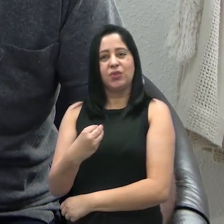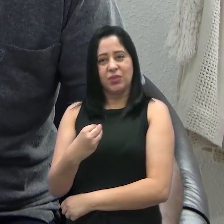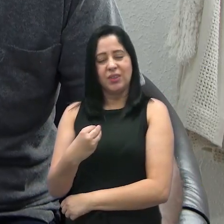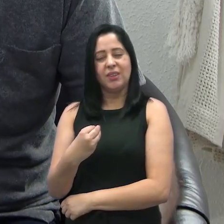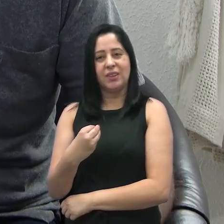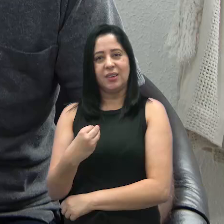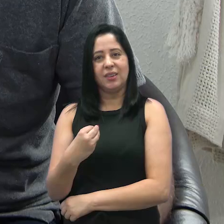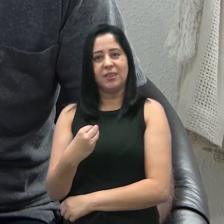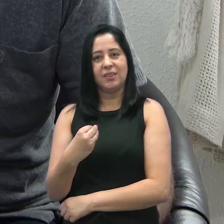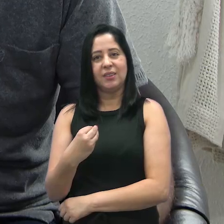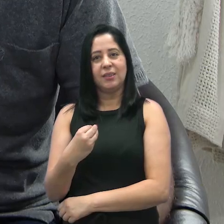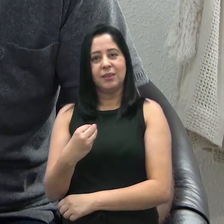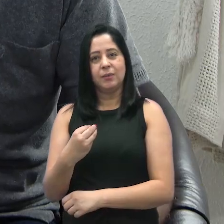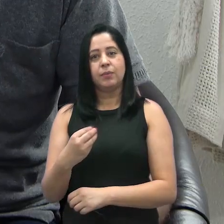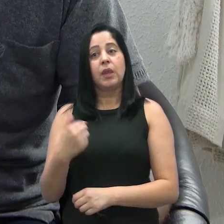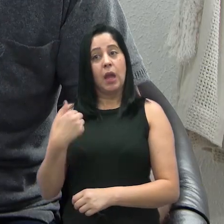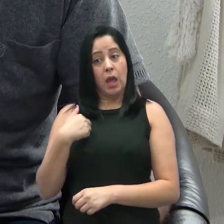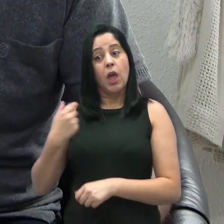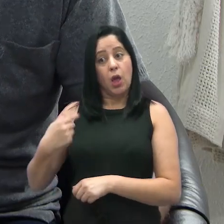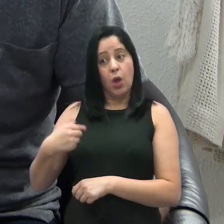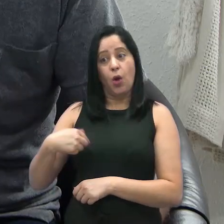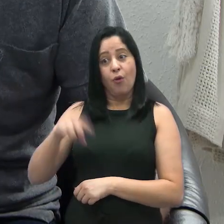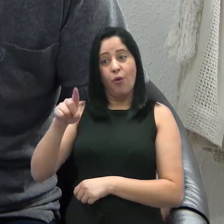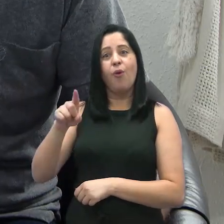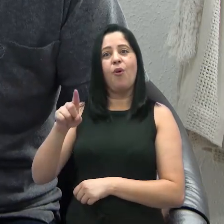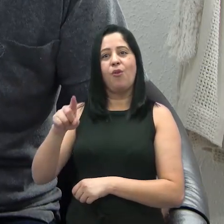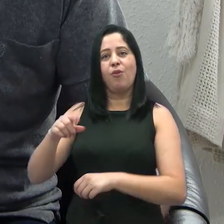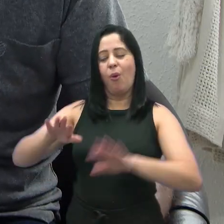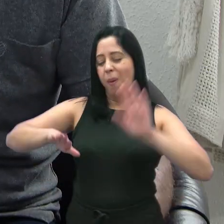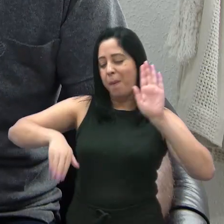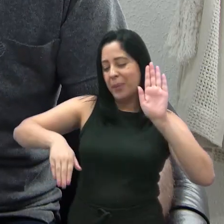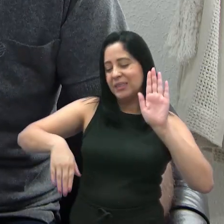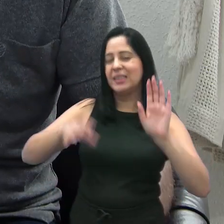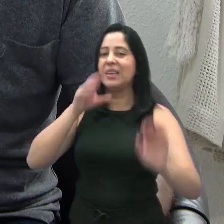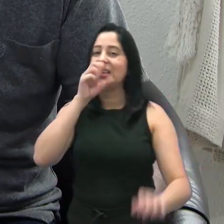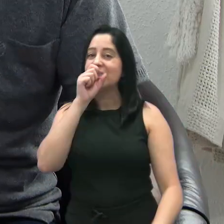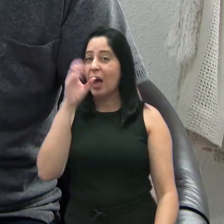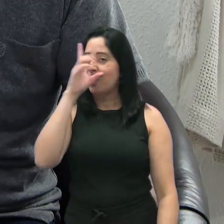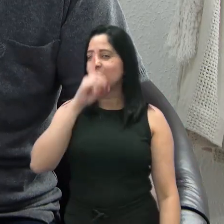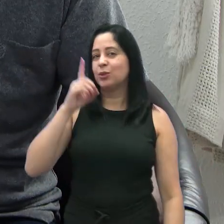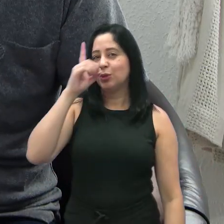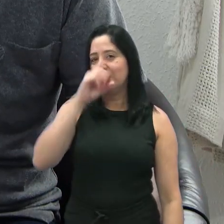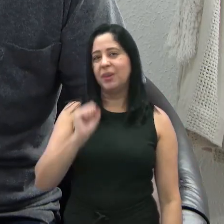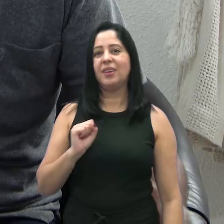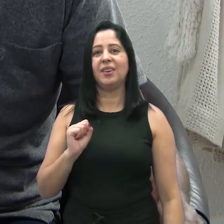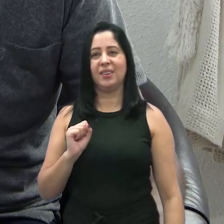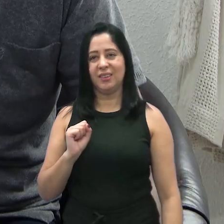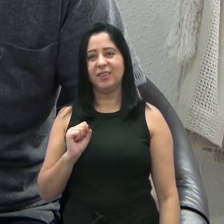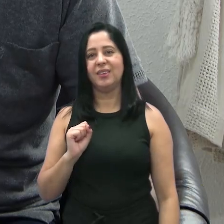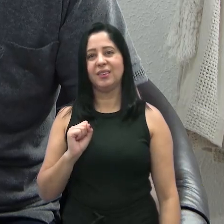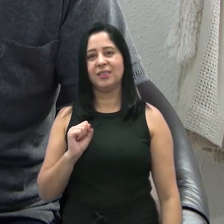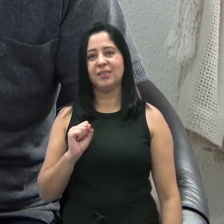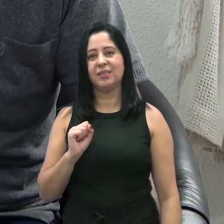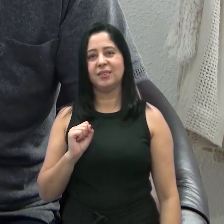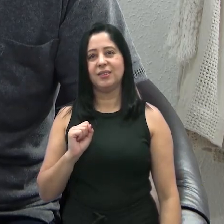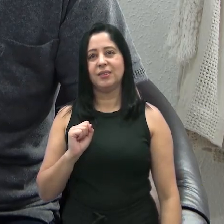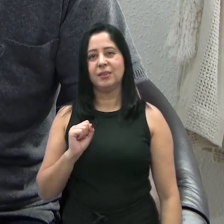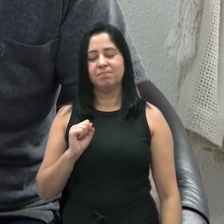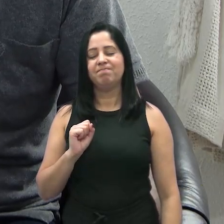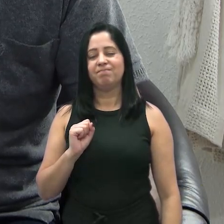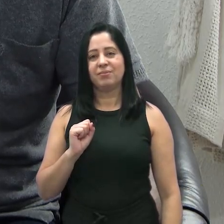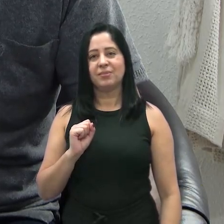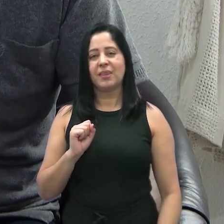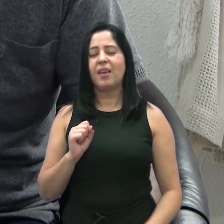convida eu para sair, meu filho, né? Vou para a piscina com eles, fim de semana, que é uma grande alegria, né, para a